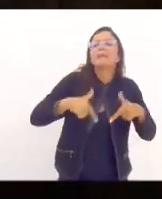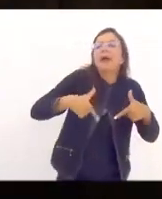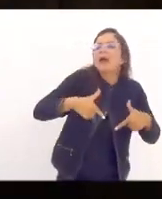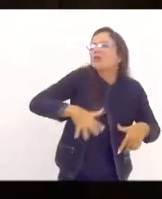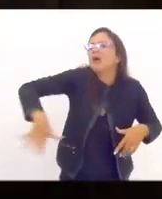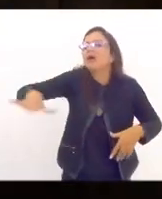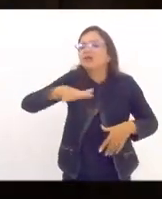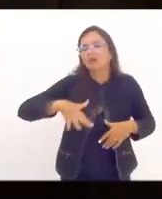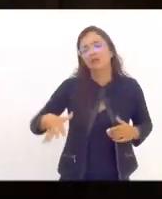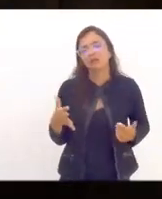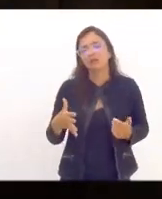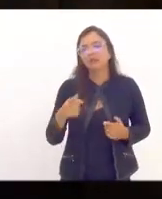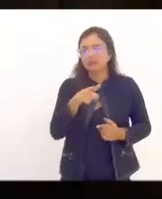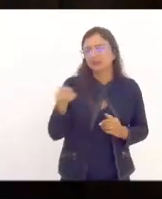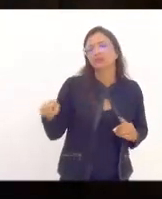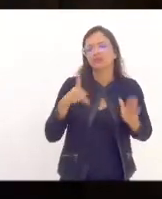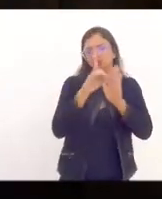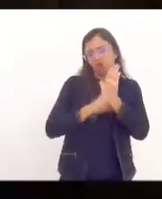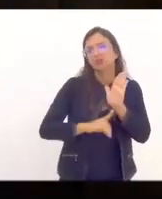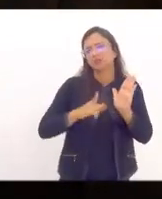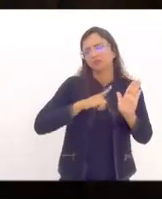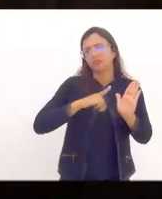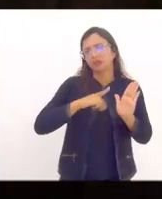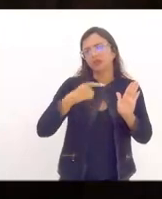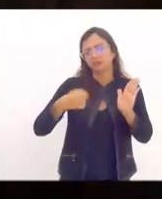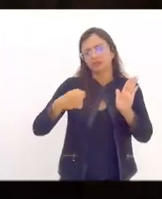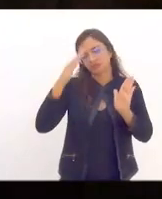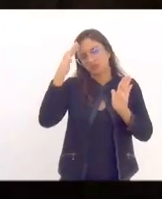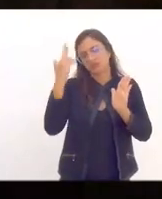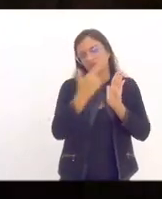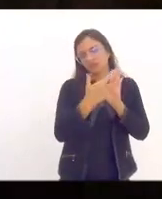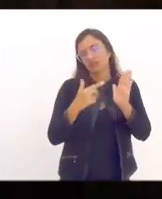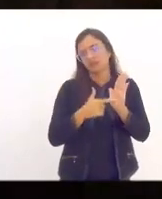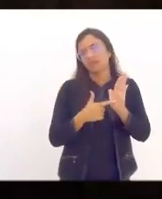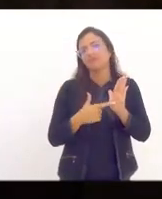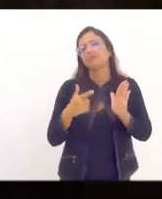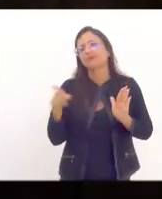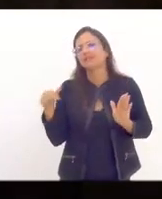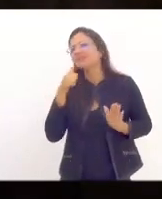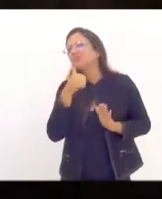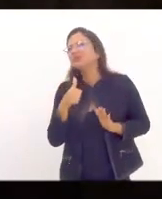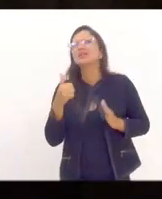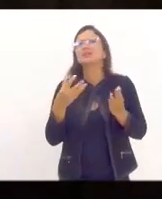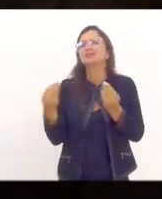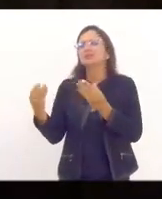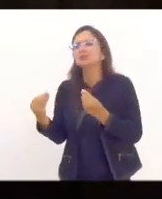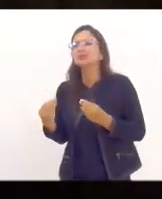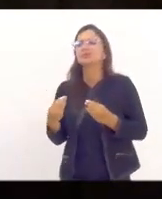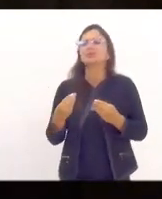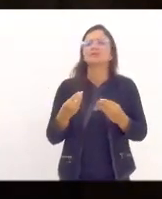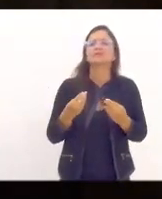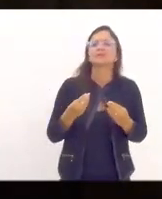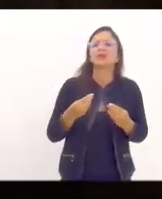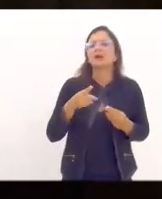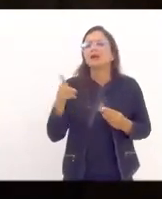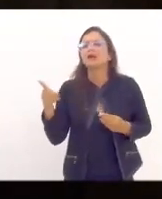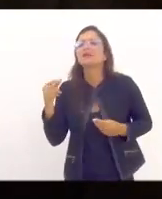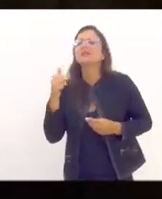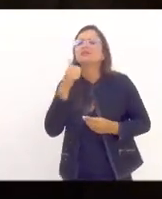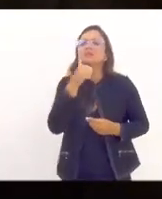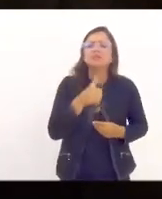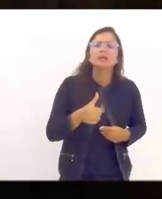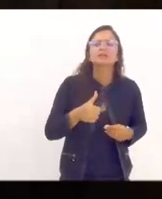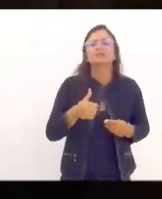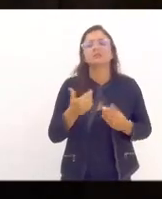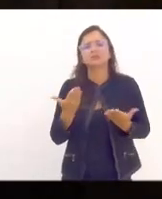possam ter seus direitos respaldados né a gente já vivia tanto tempo com tantas mulheres indo sendo elodei sendo senhoras do mercado acho